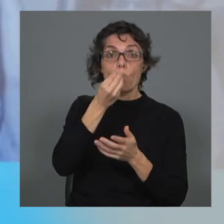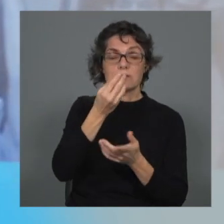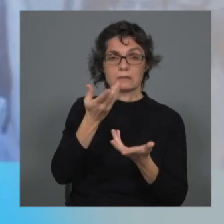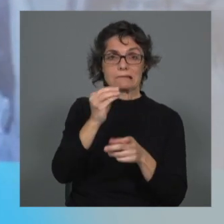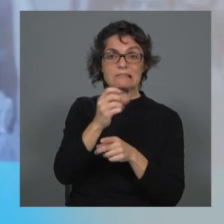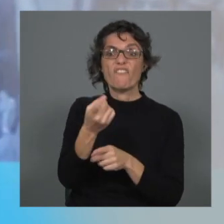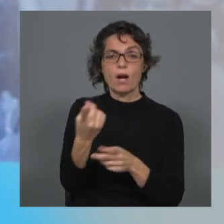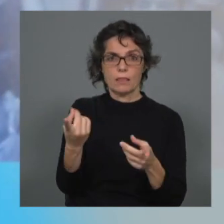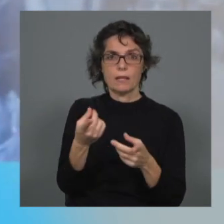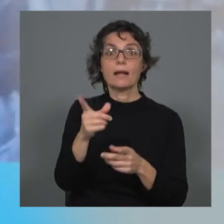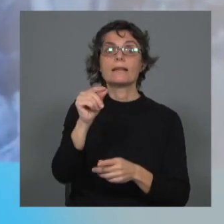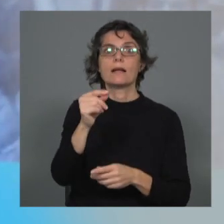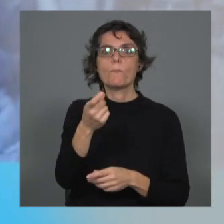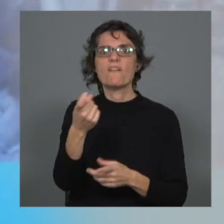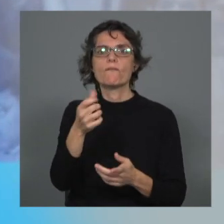relativamente à água.